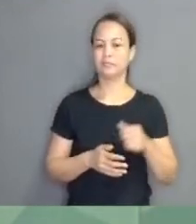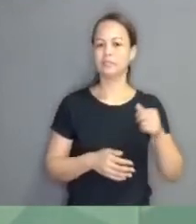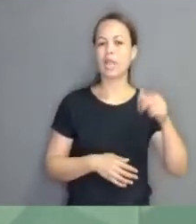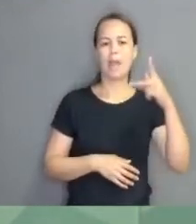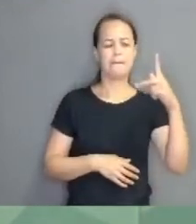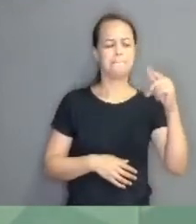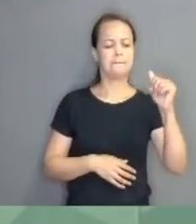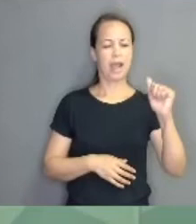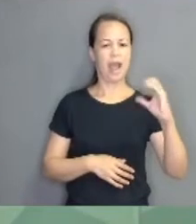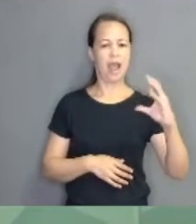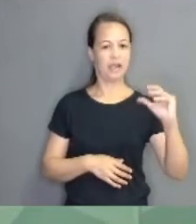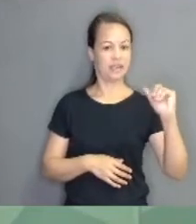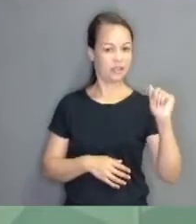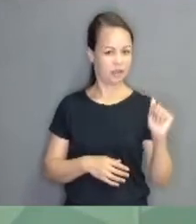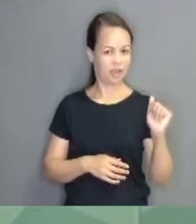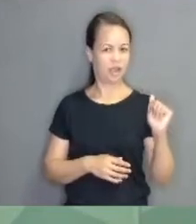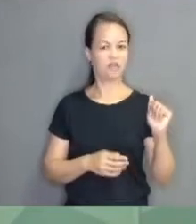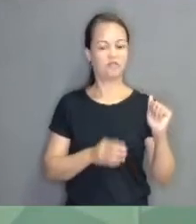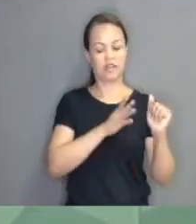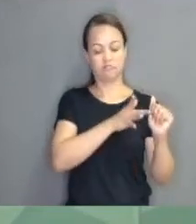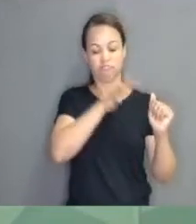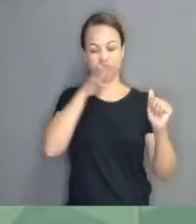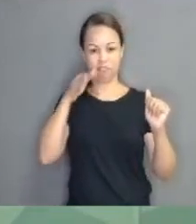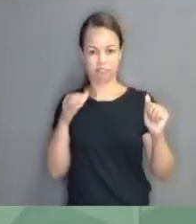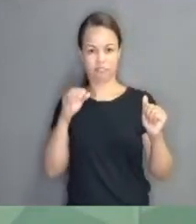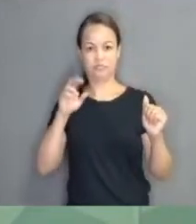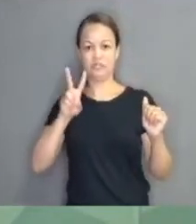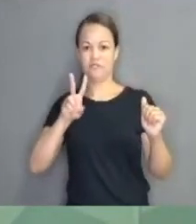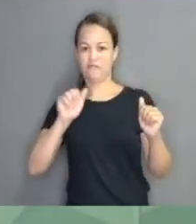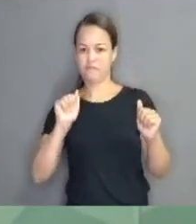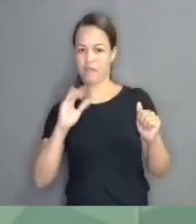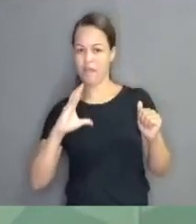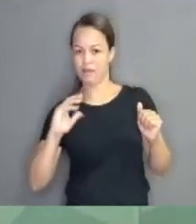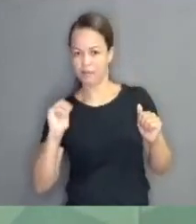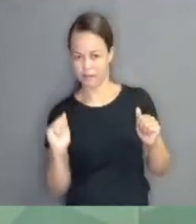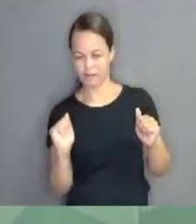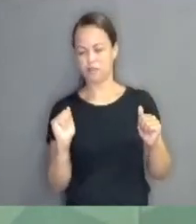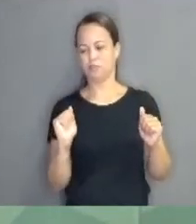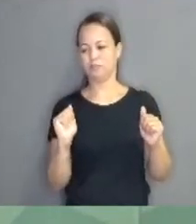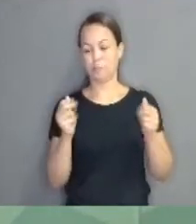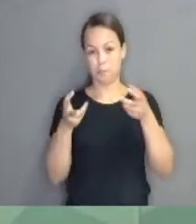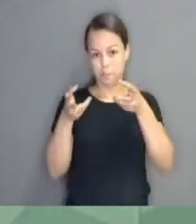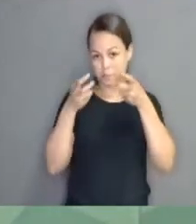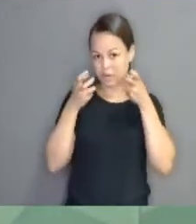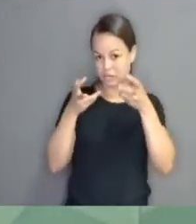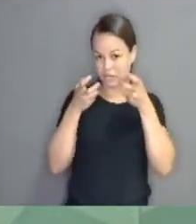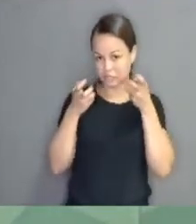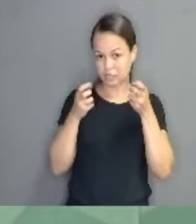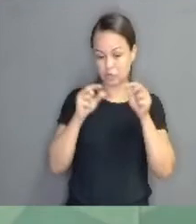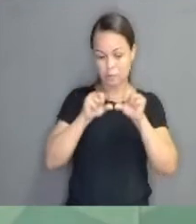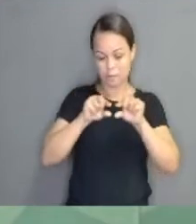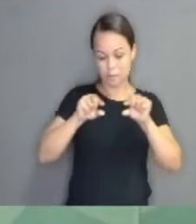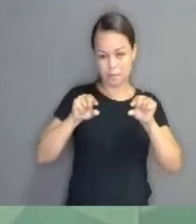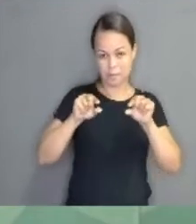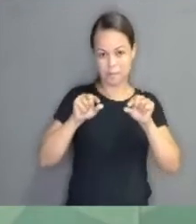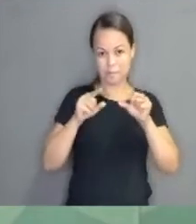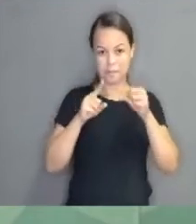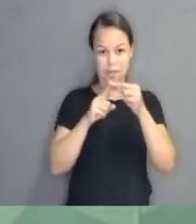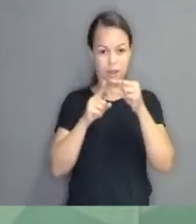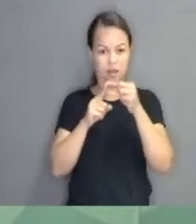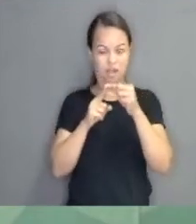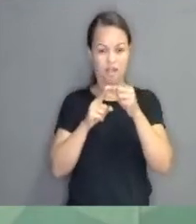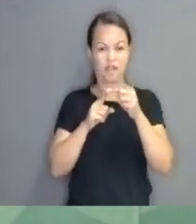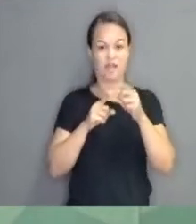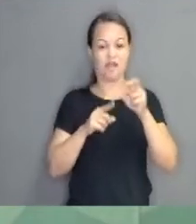vaca vai rimar com vaca e presta atenção aqui na palavrinha